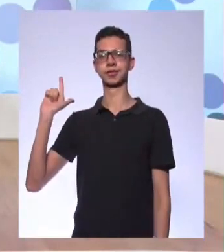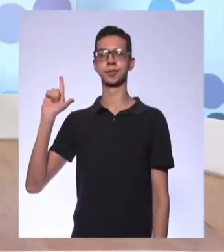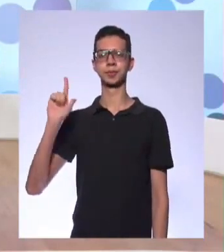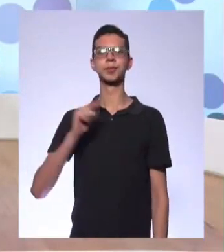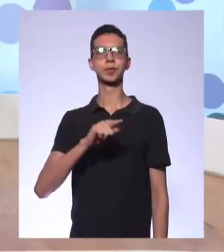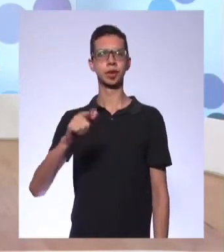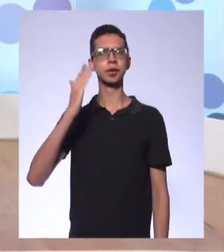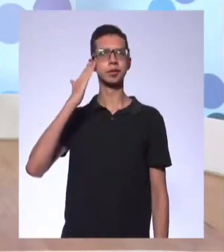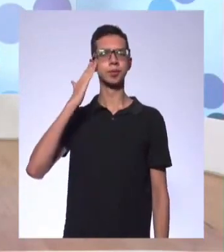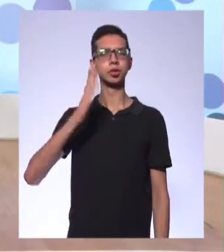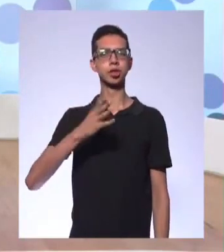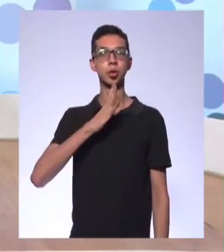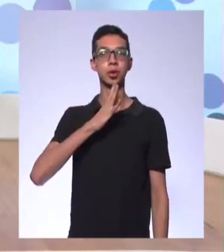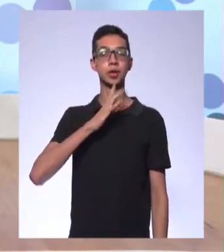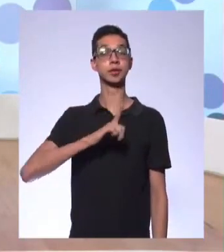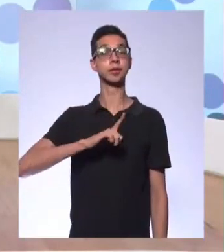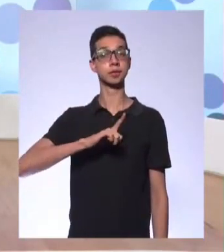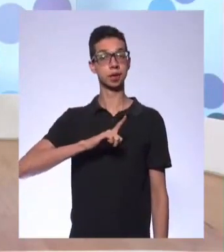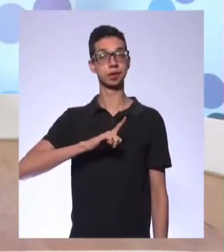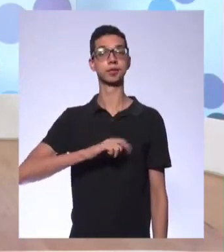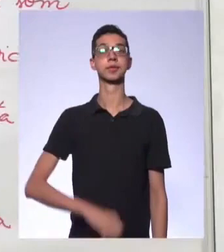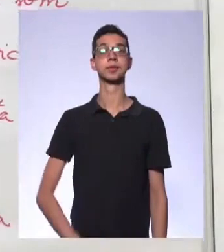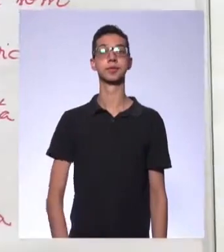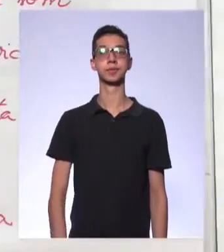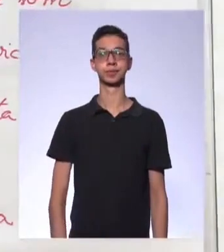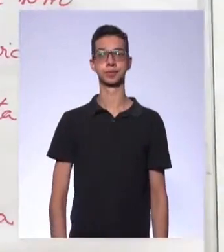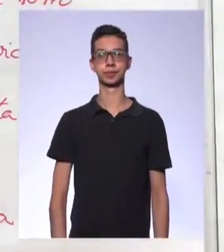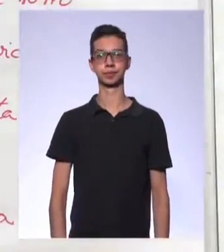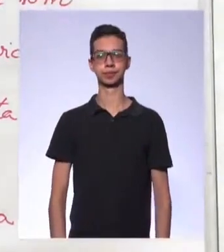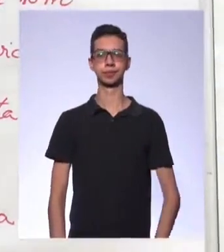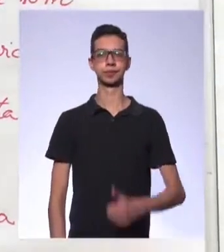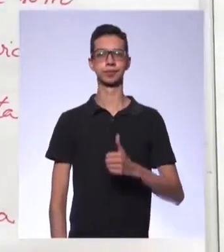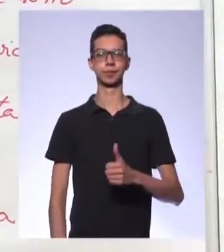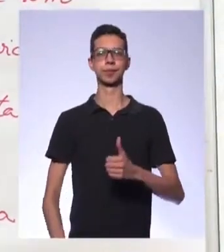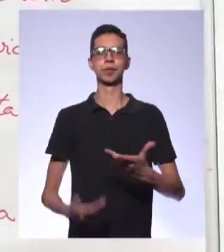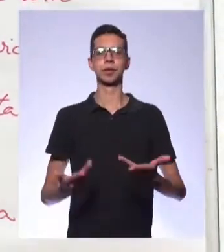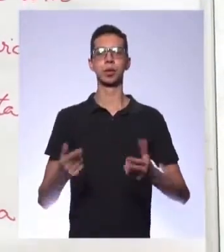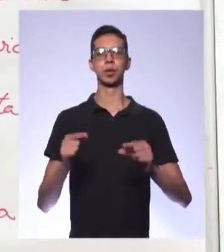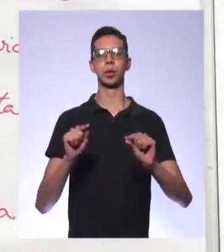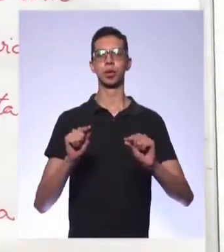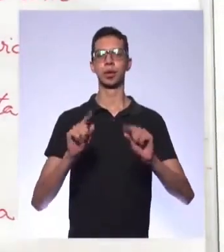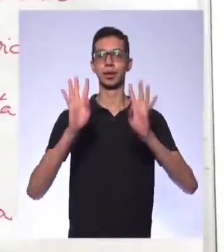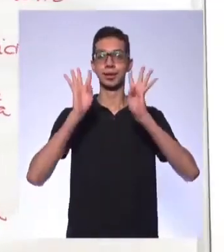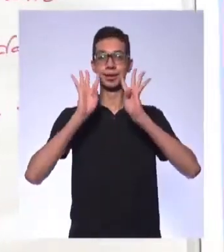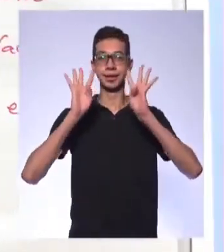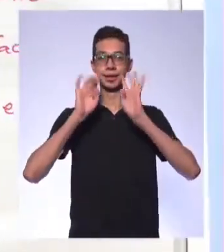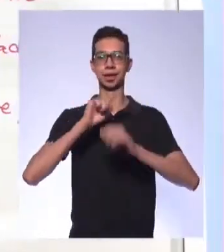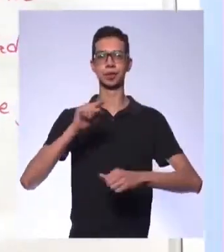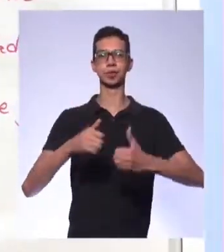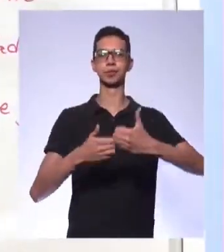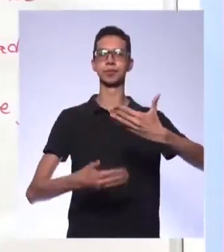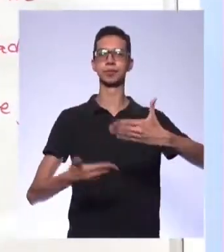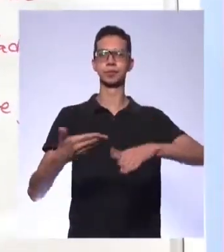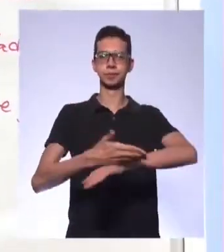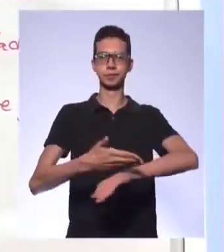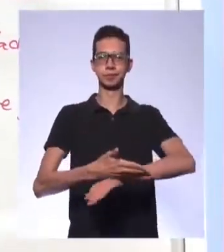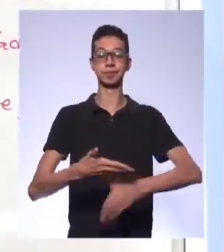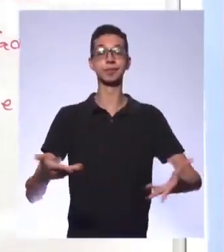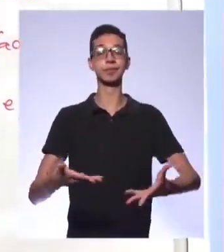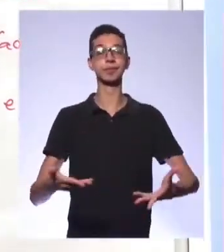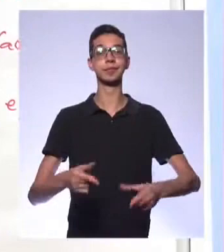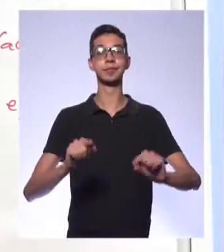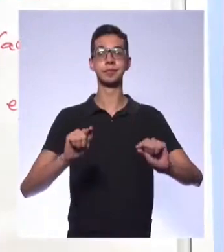tinham aí um certo conhecimento, aí talvez, né, uma certa bagagem, tá? Olha só, muito legais as interações de vocês. E vamos,